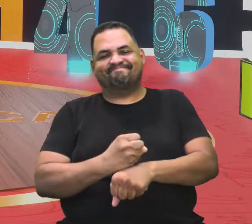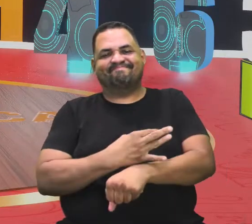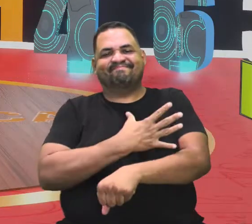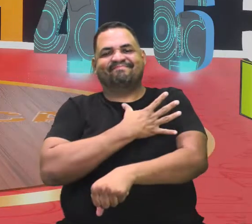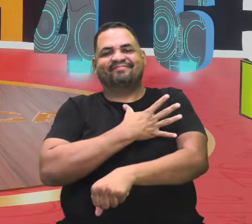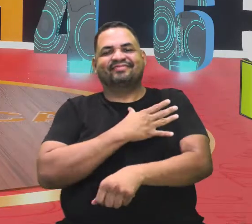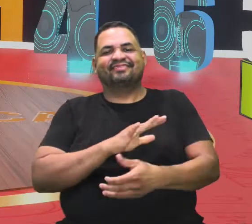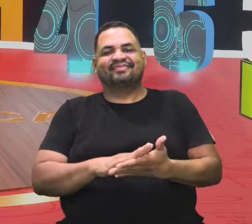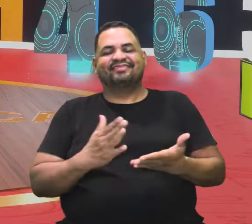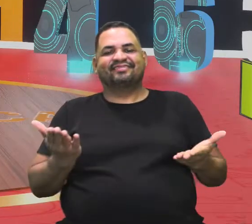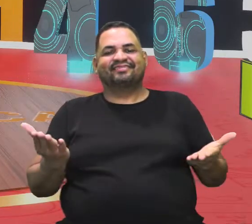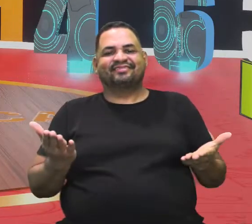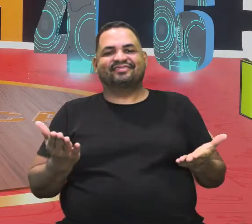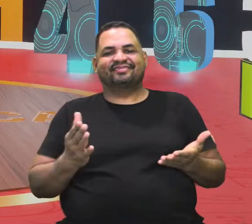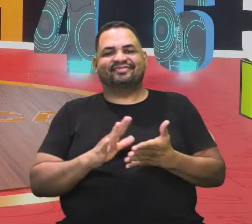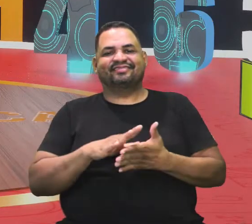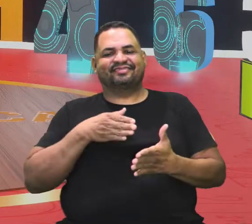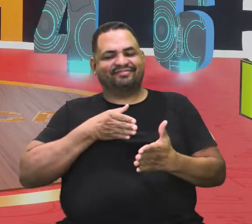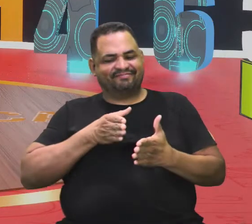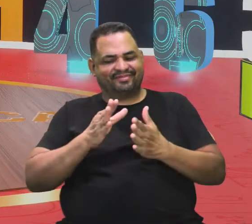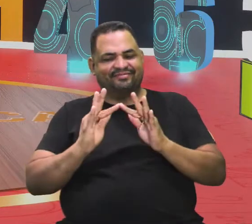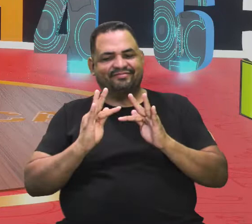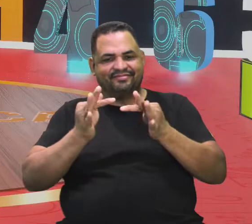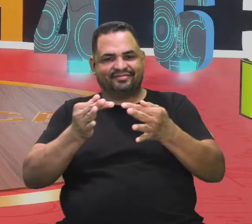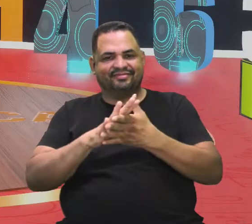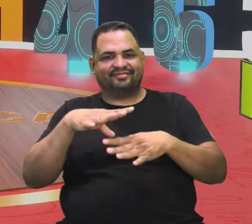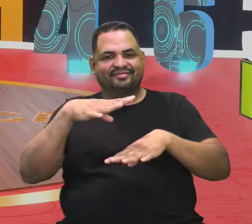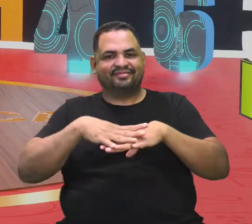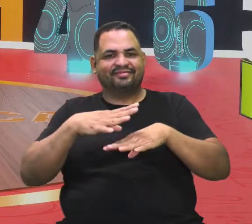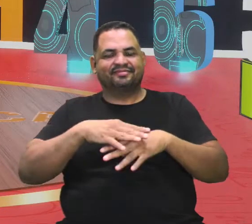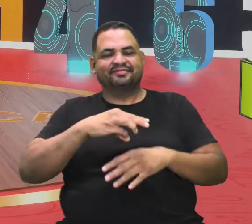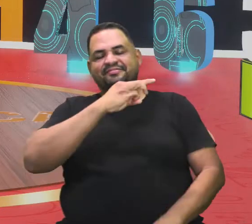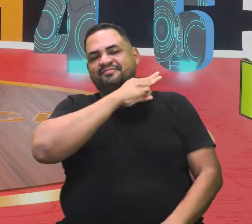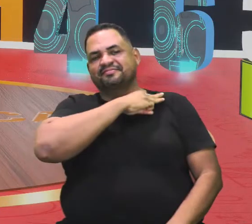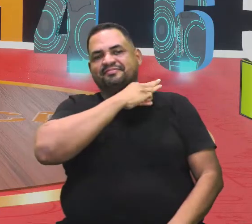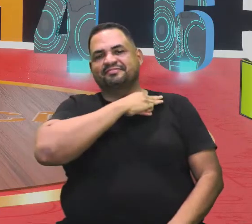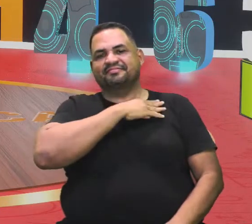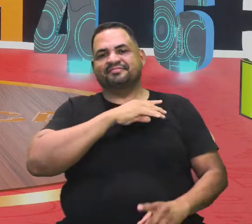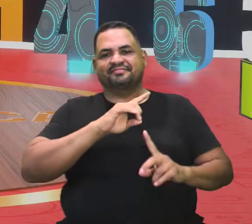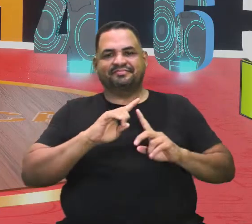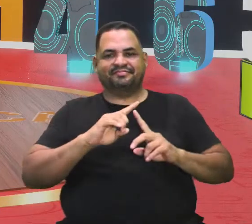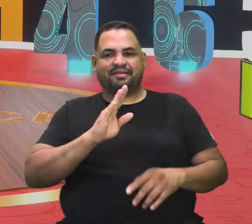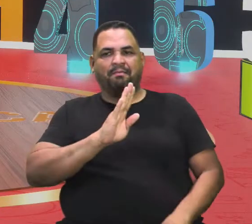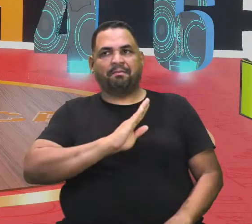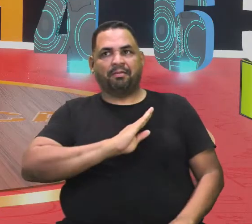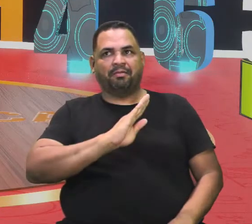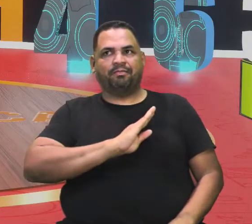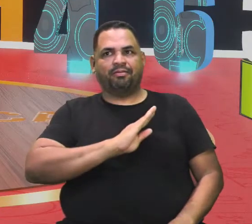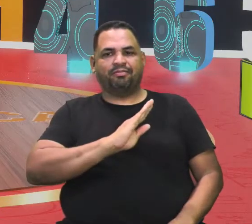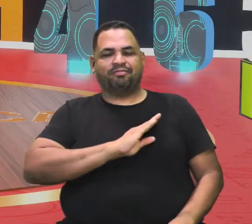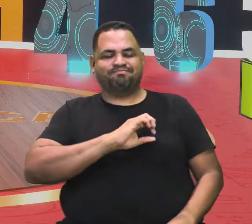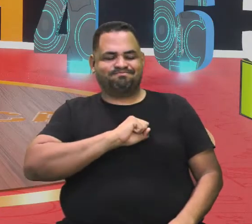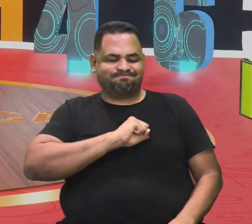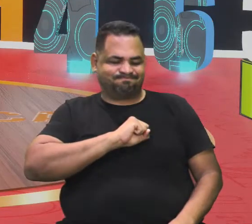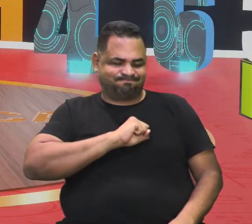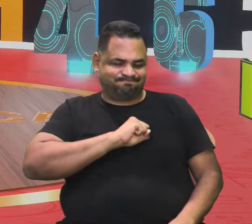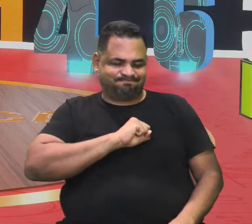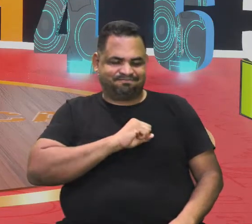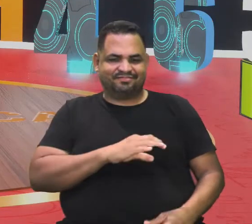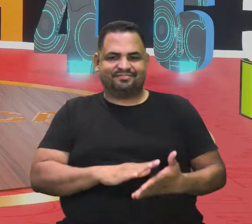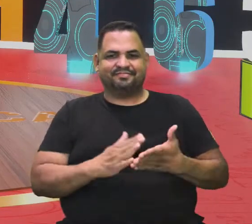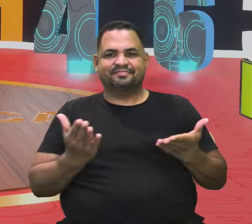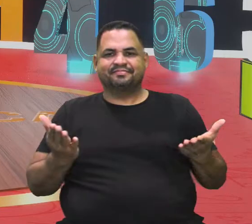se direcionando ao rumo final da matemática do terceiro ano, o coração já começa a dar uma apertada, né? Mas